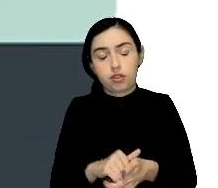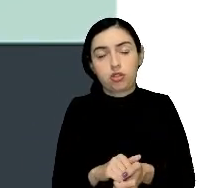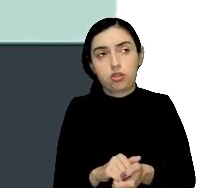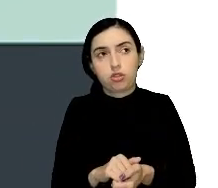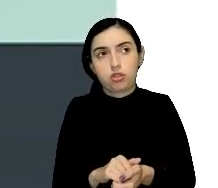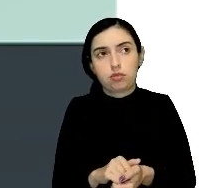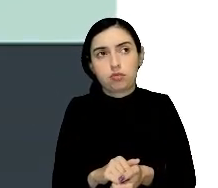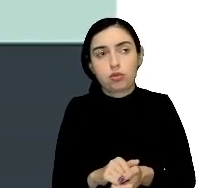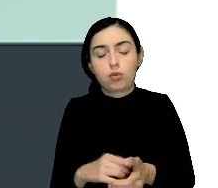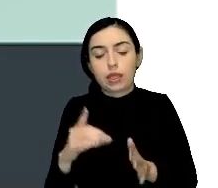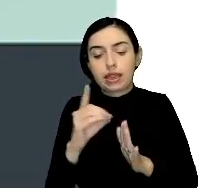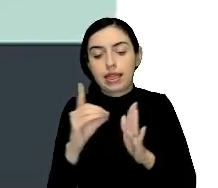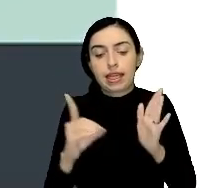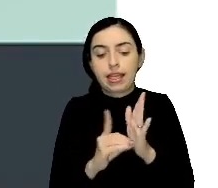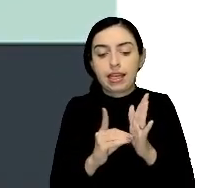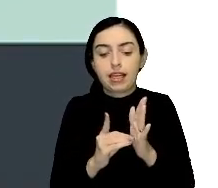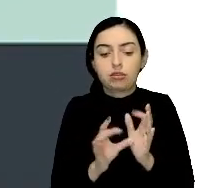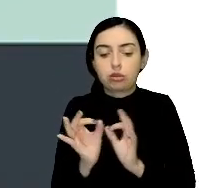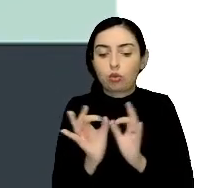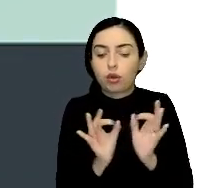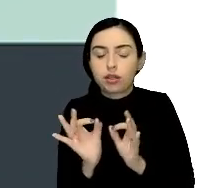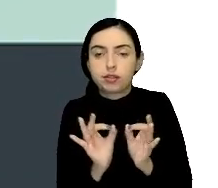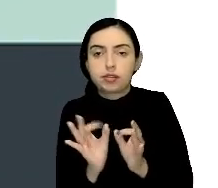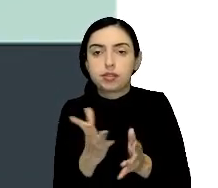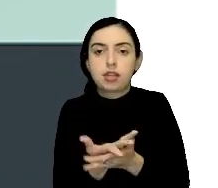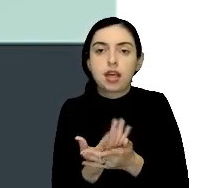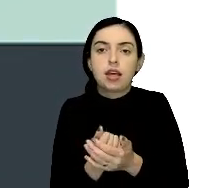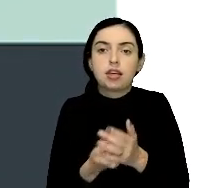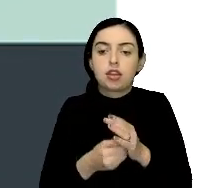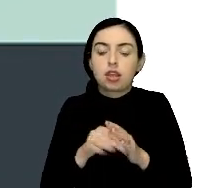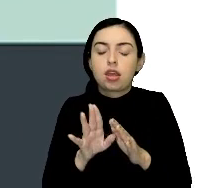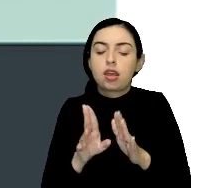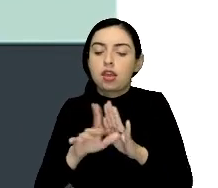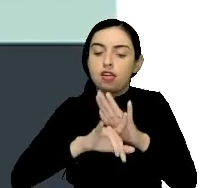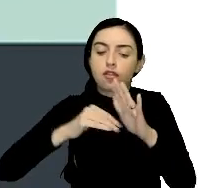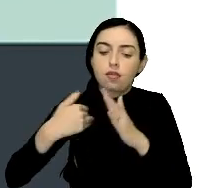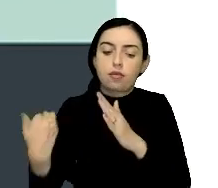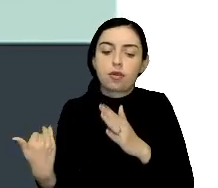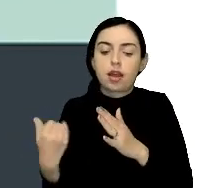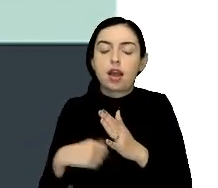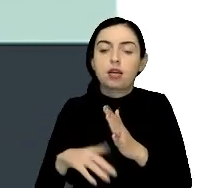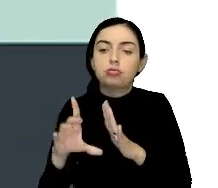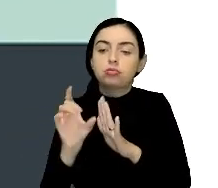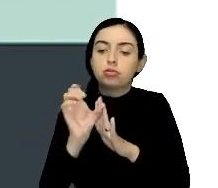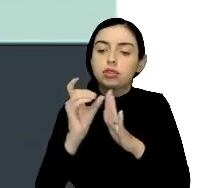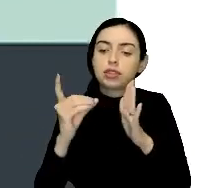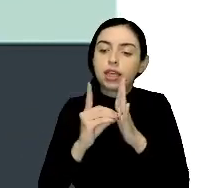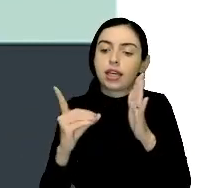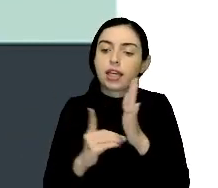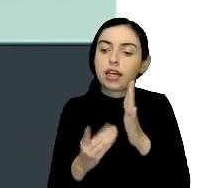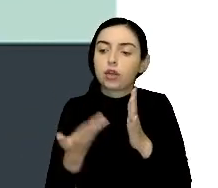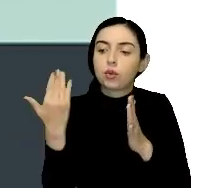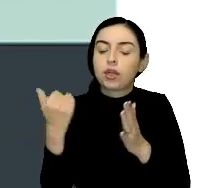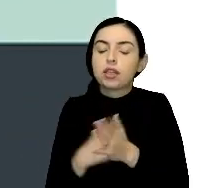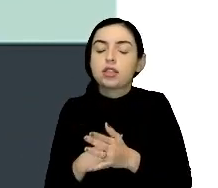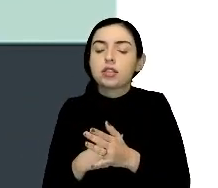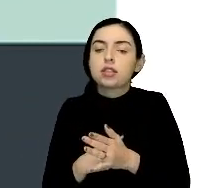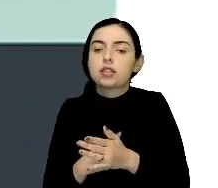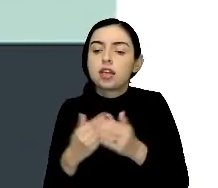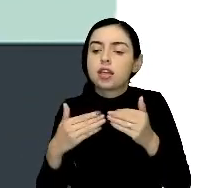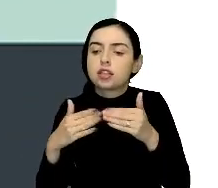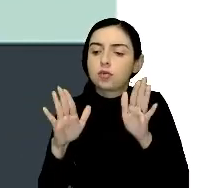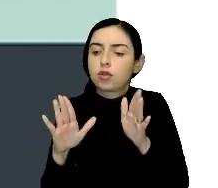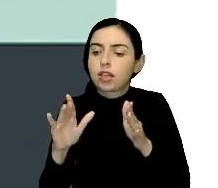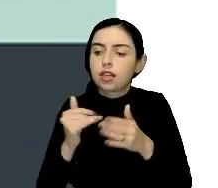os decretos que tentam regulamentar e revogar parte do decreto anterior e as portarias que nascem a